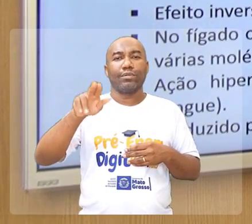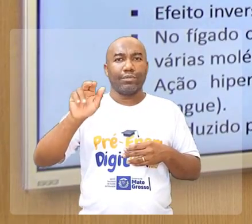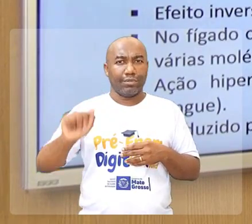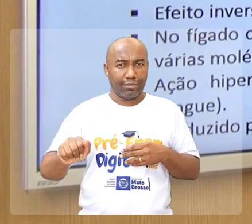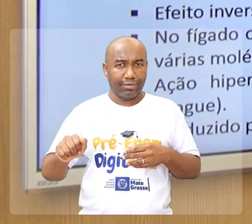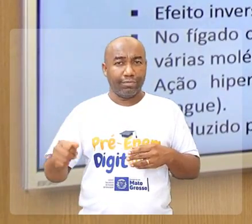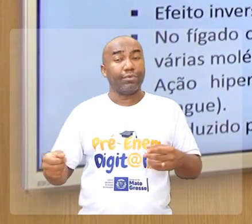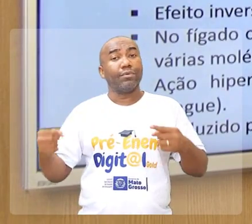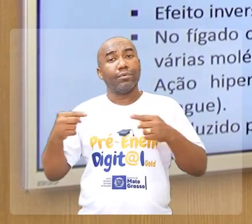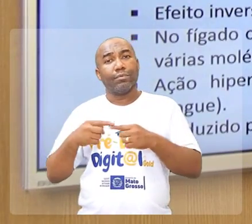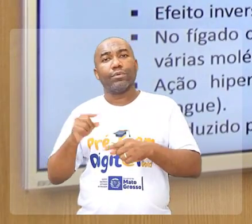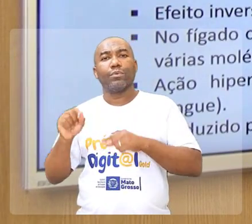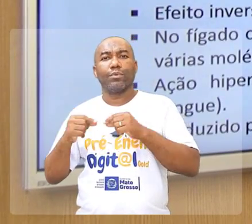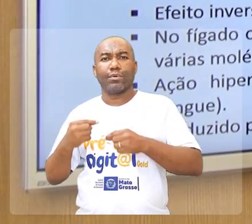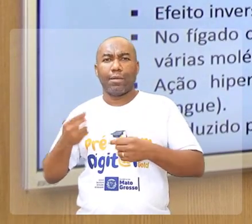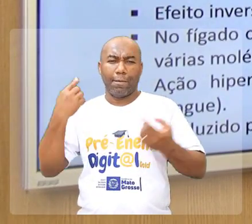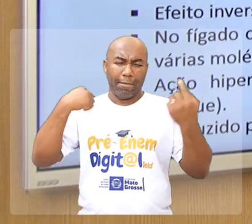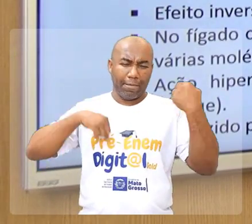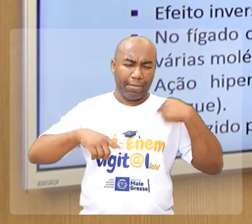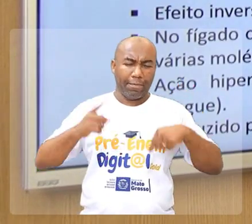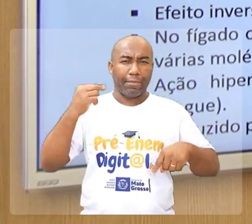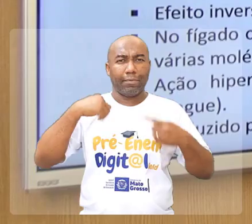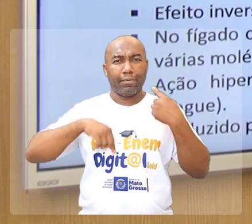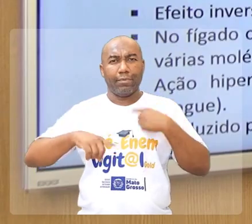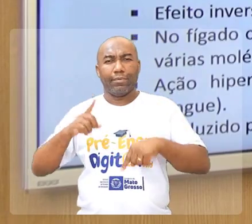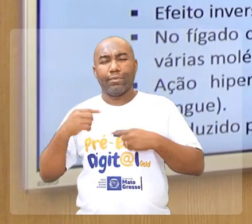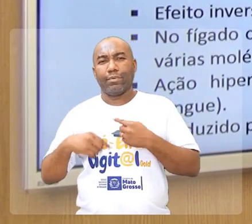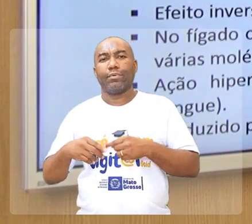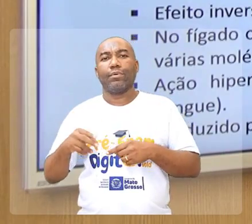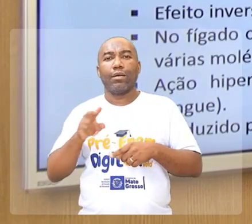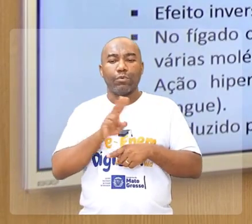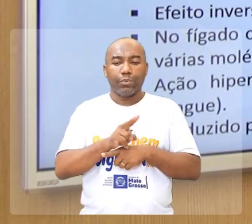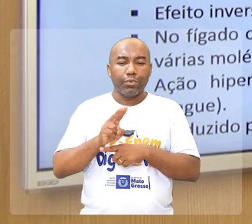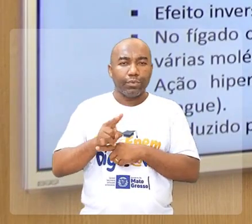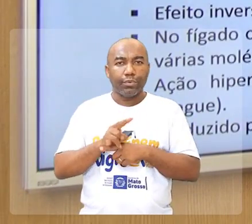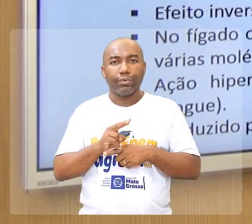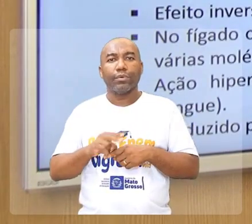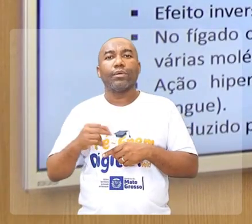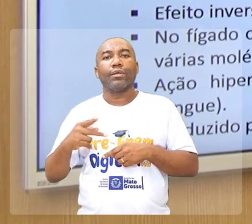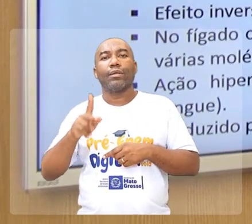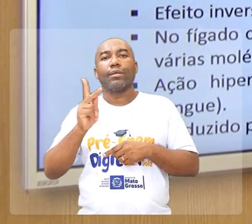vai diminuir a presença de glicose no sangue. Ele é